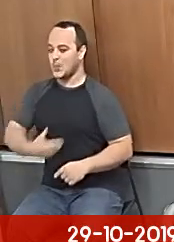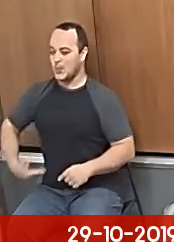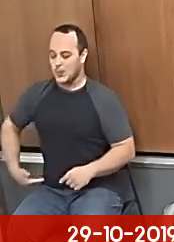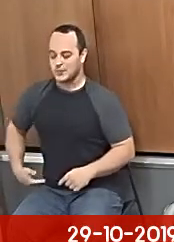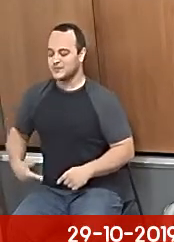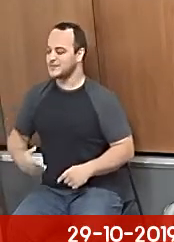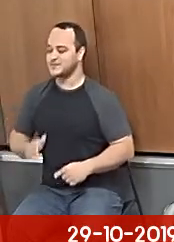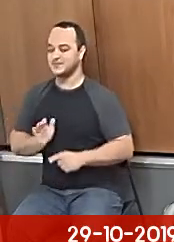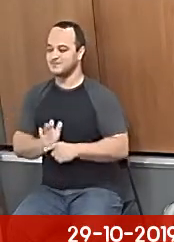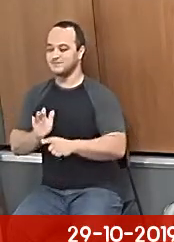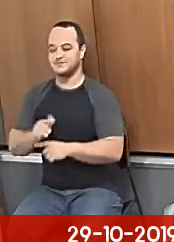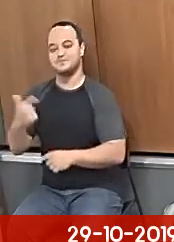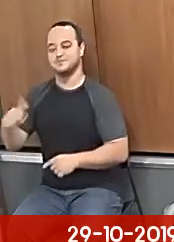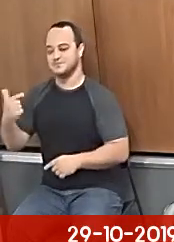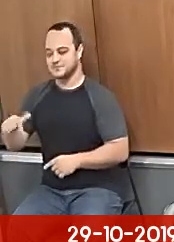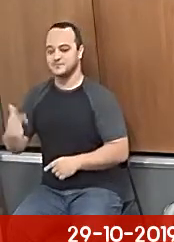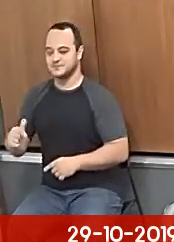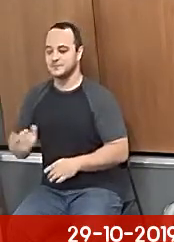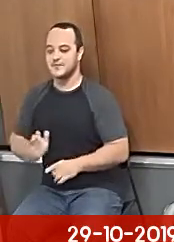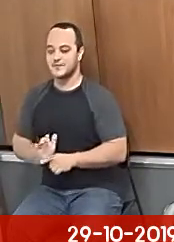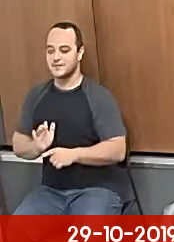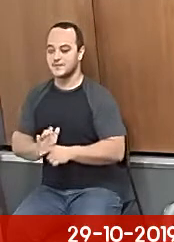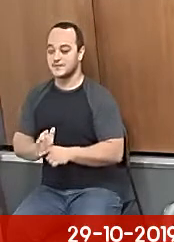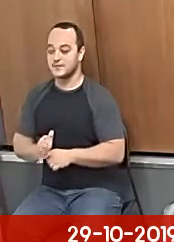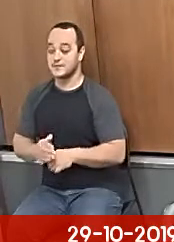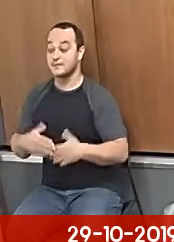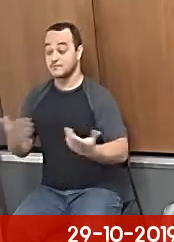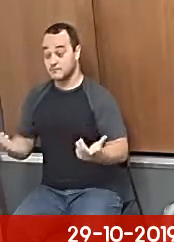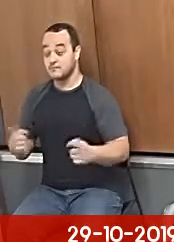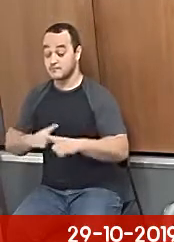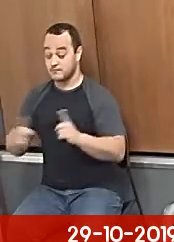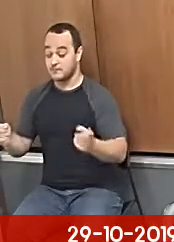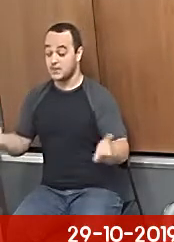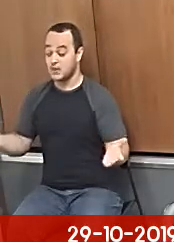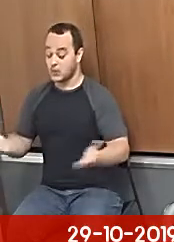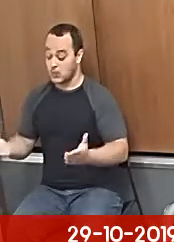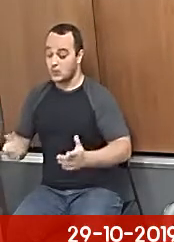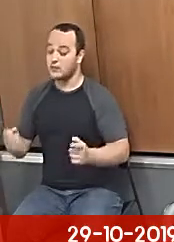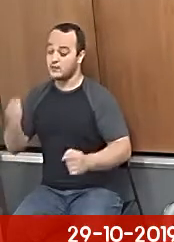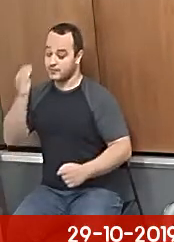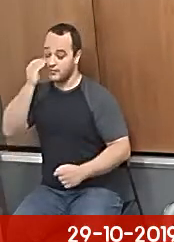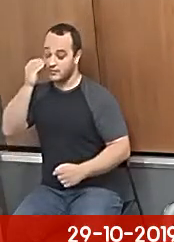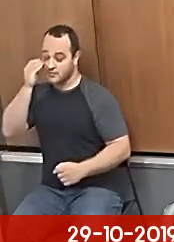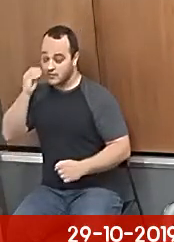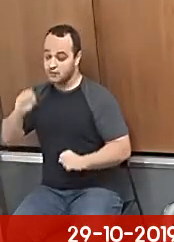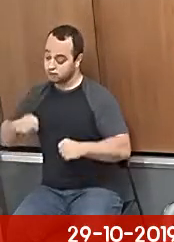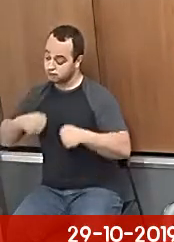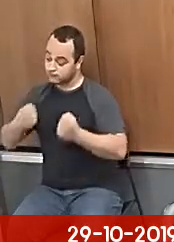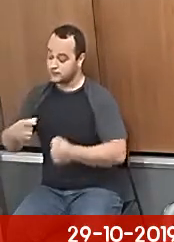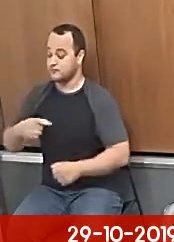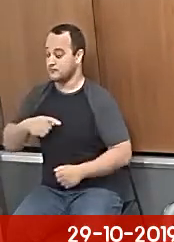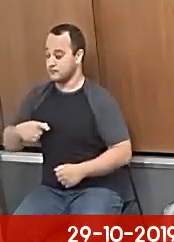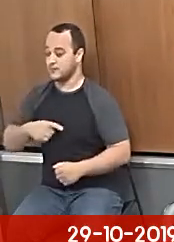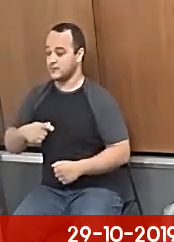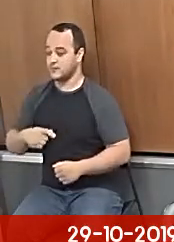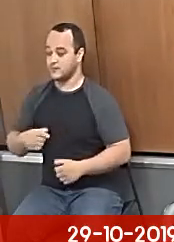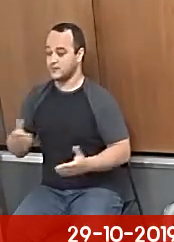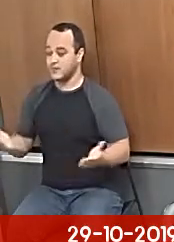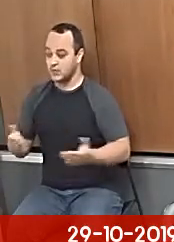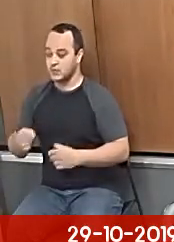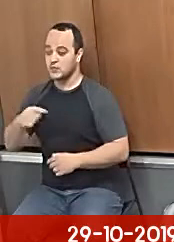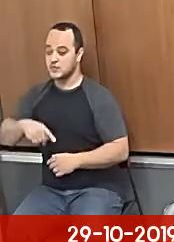aqui na nossa reunião, dirigentes da Minas Arena, está aqui conosco representante do governo de Minas, da